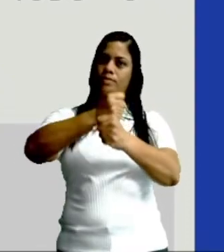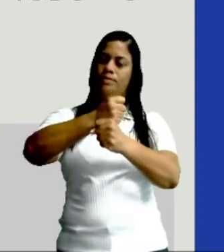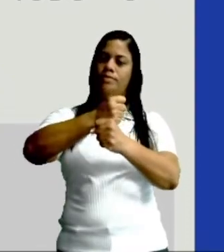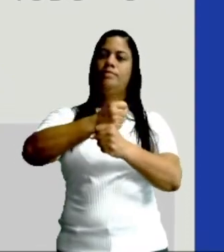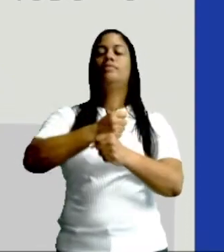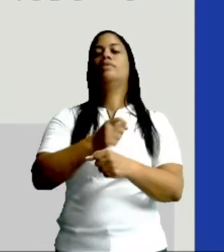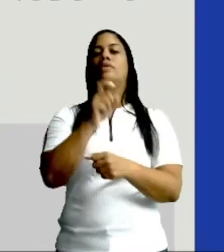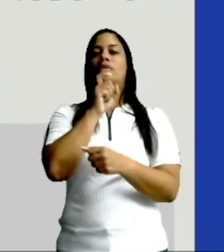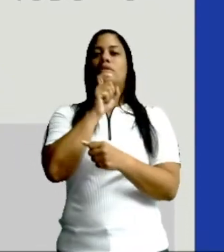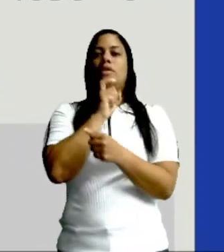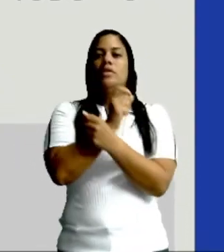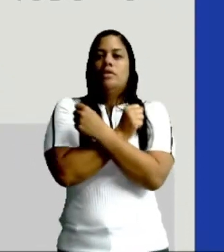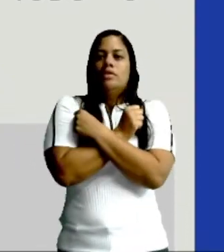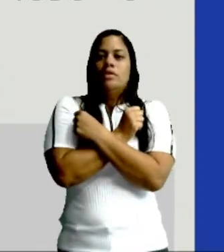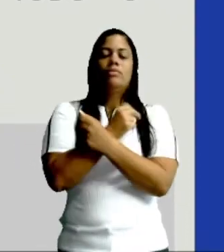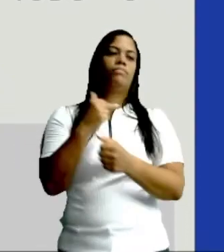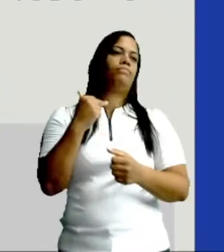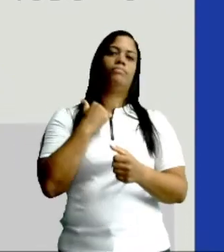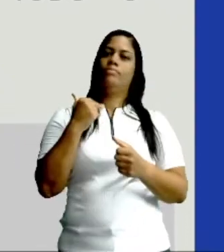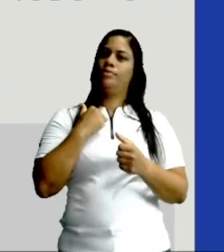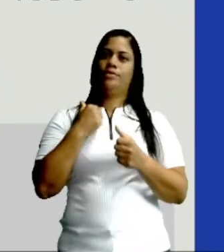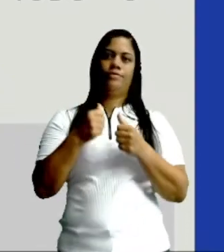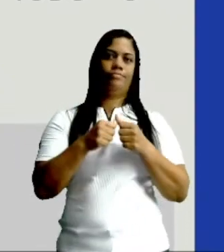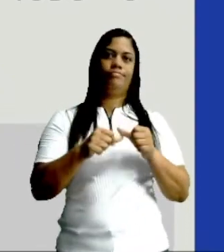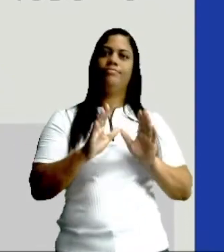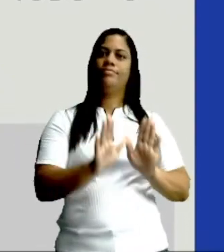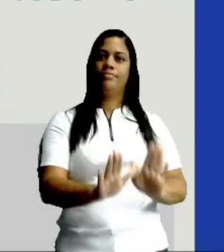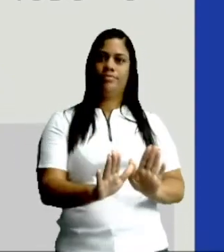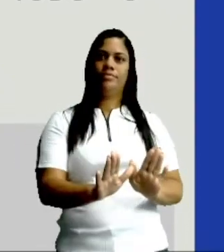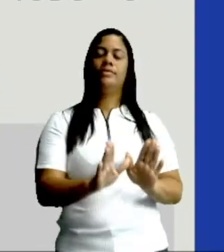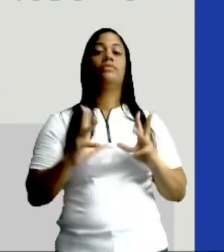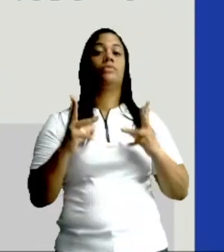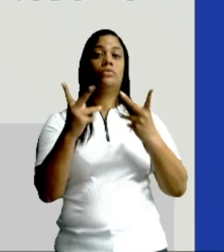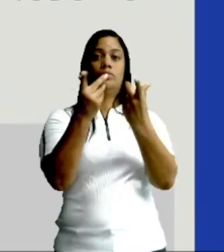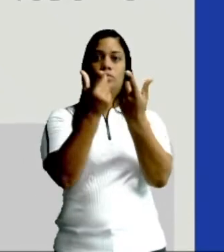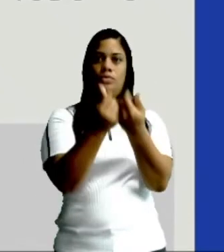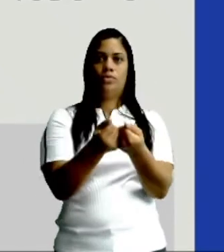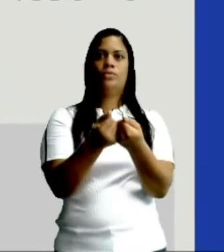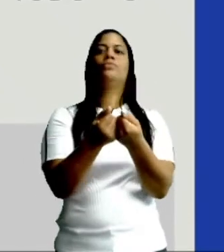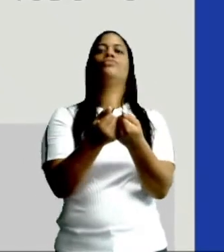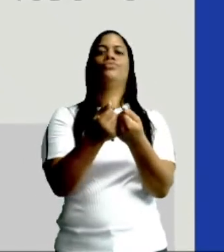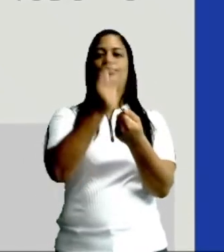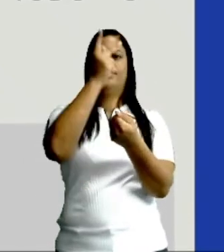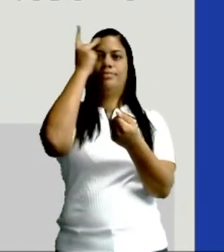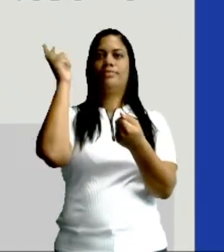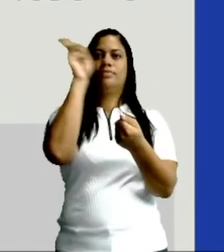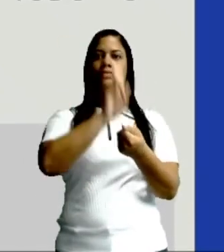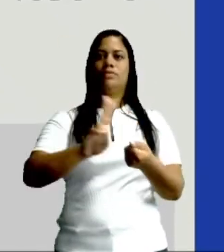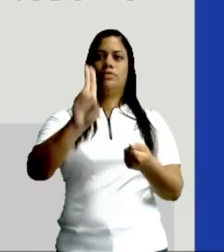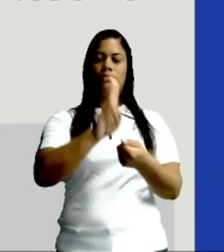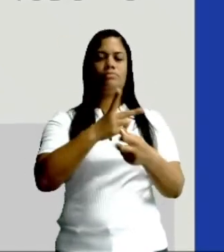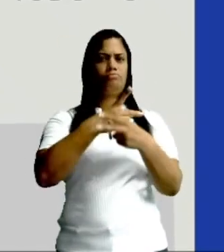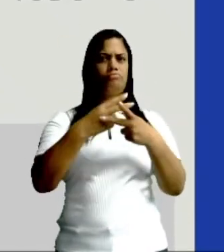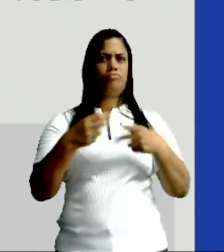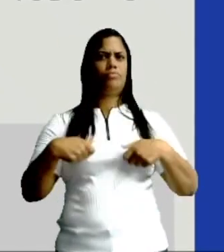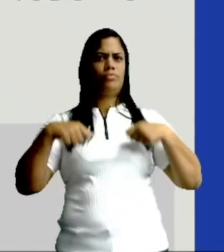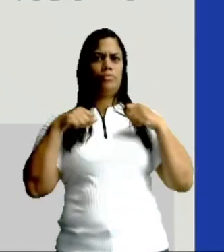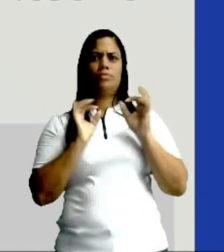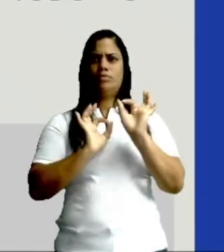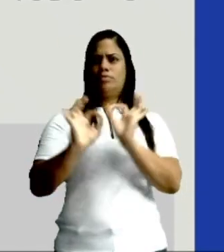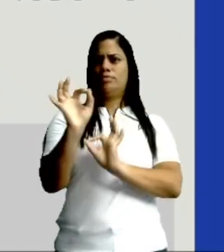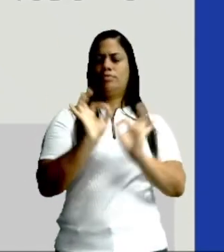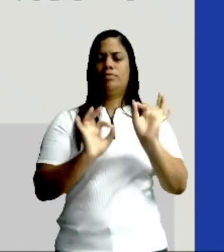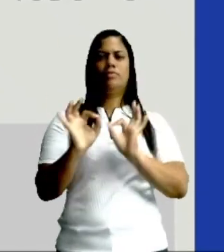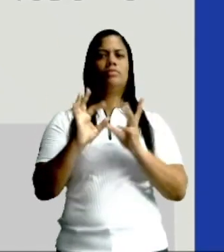extremo, é impossível permanecer lá, mesmo que todos que todos possuam os equipamentos, né?